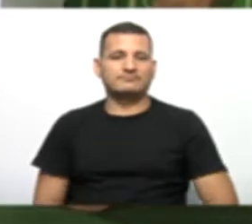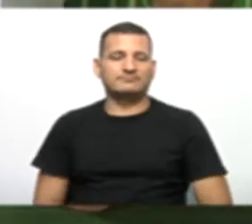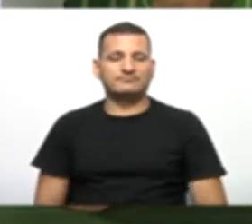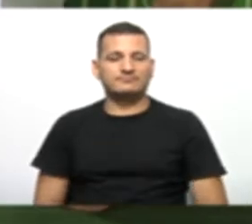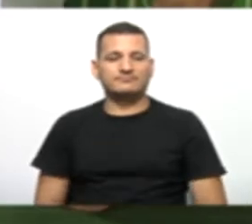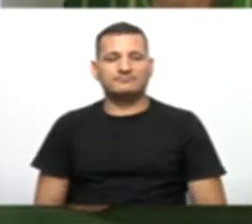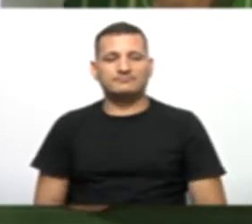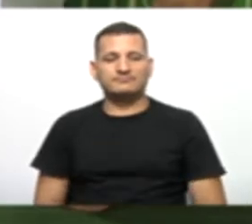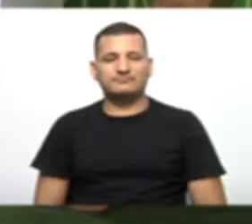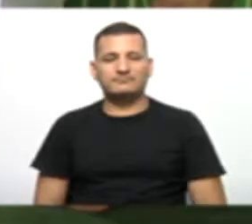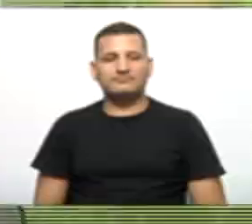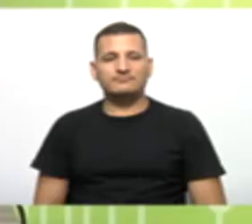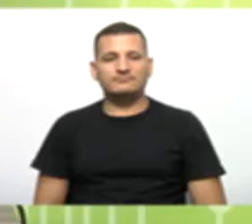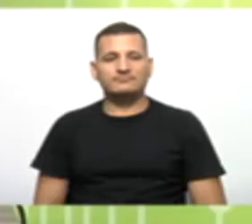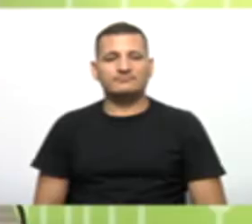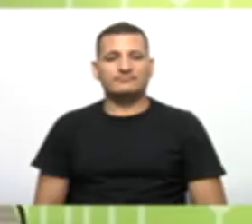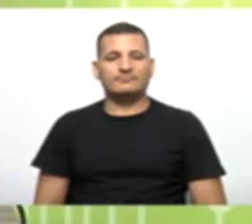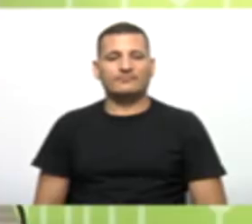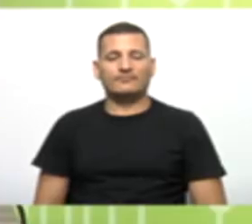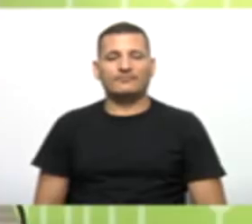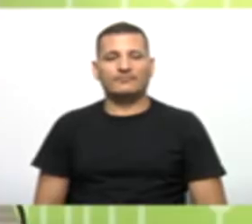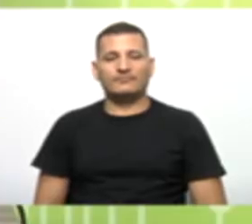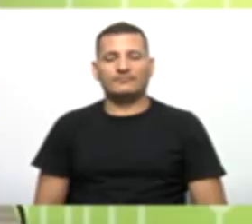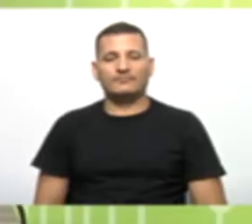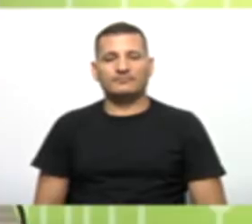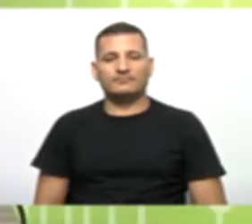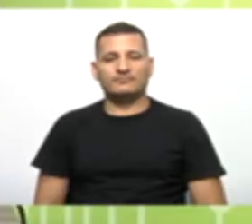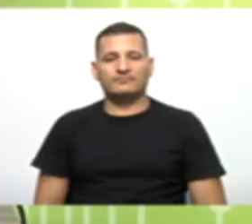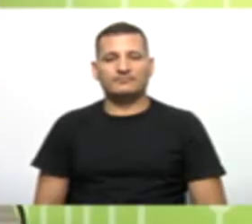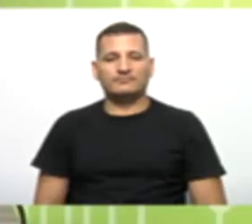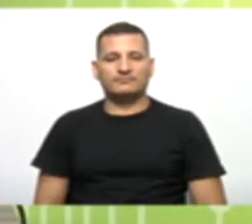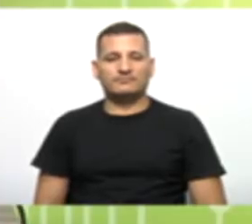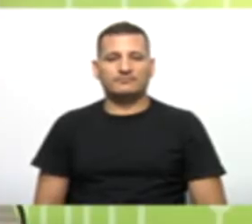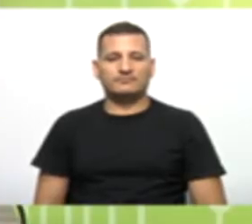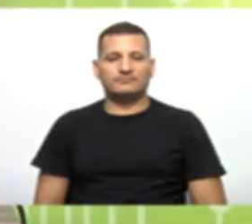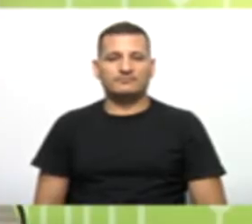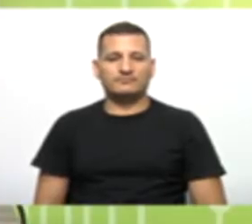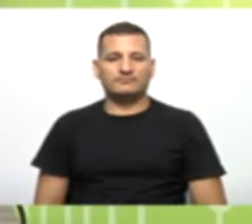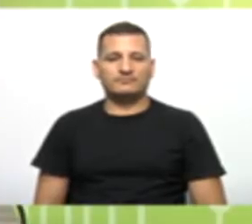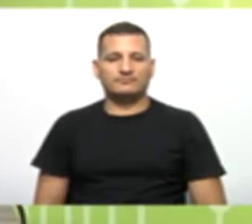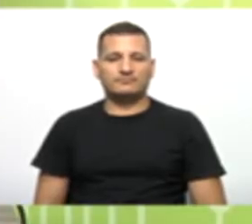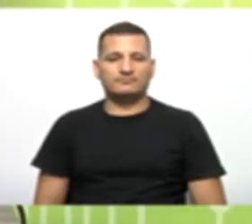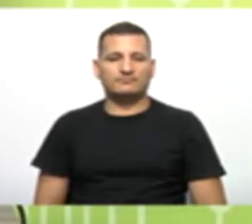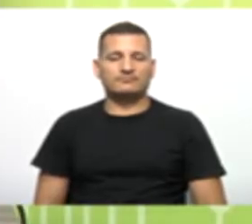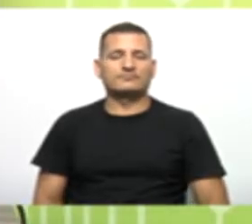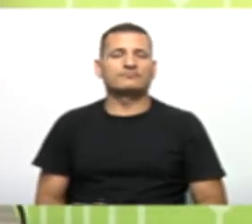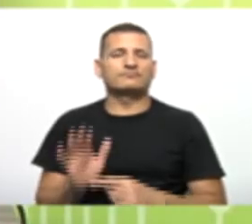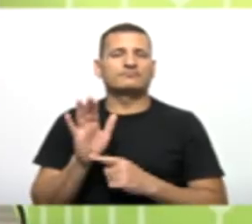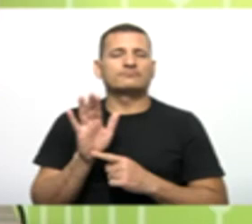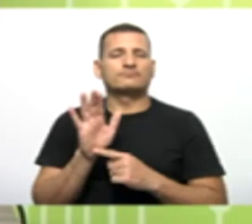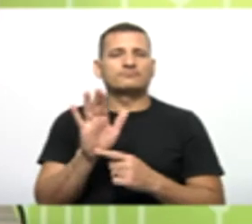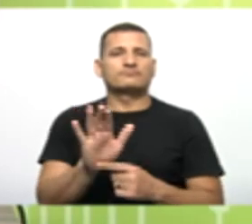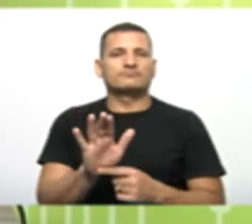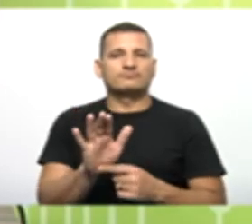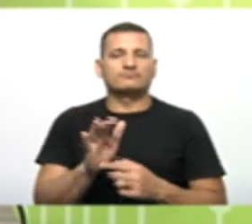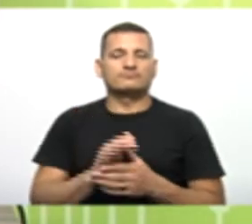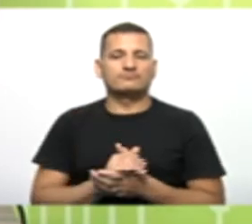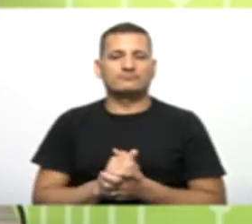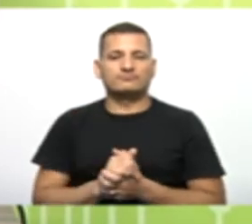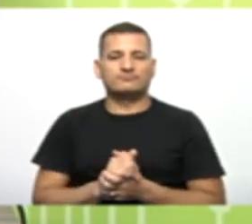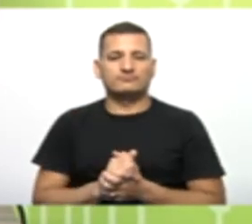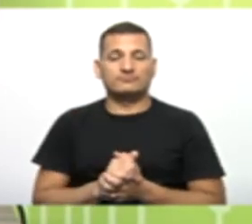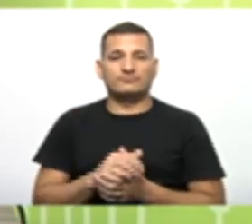pouquinho, né? Pessoal, deixa eu mostrar para vocês. Eu falei para vocês que a gente ia trabalhar